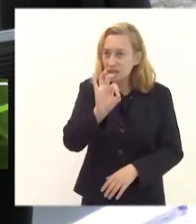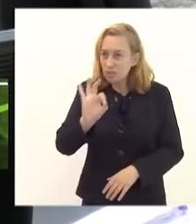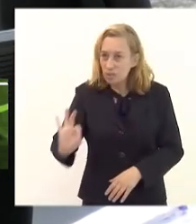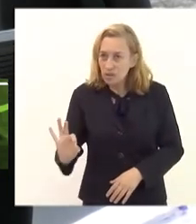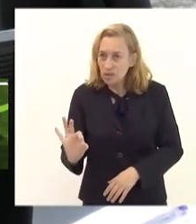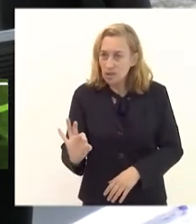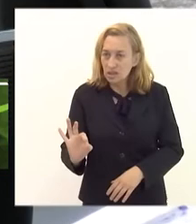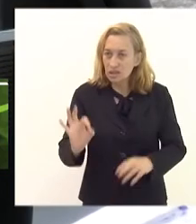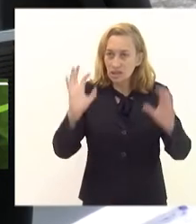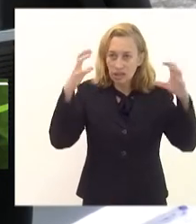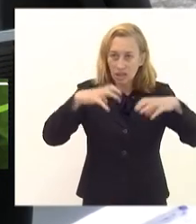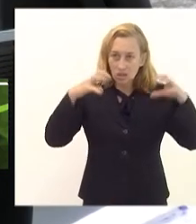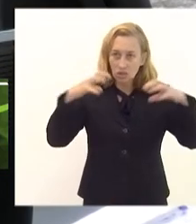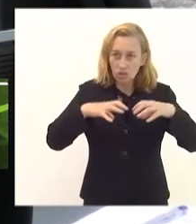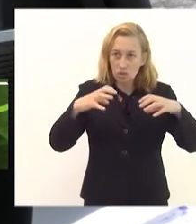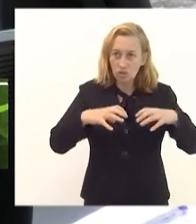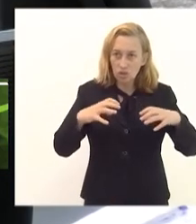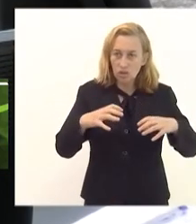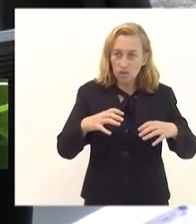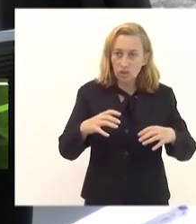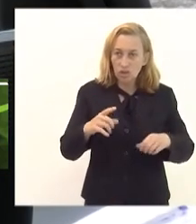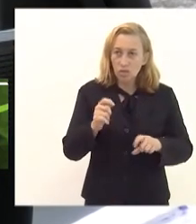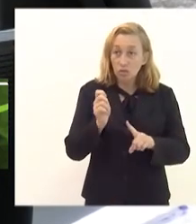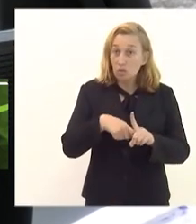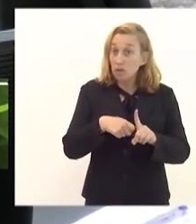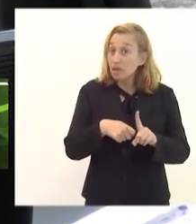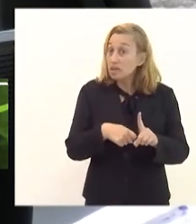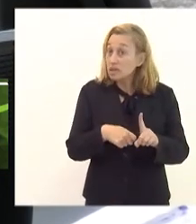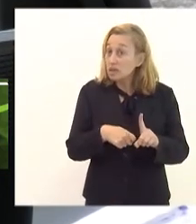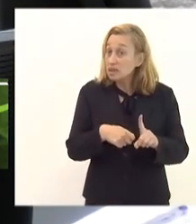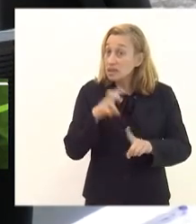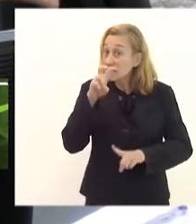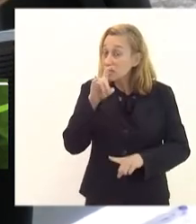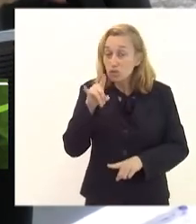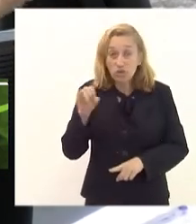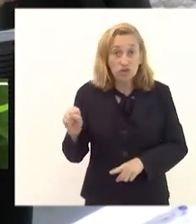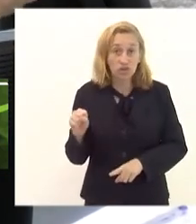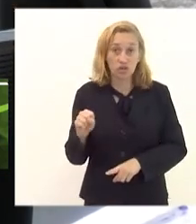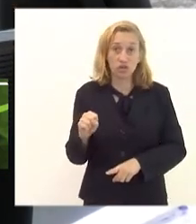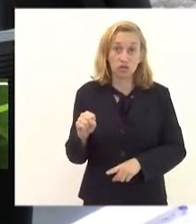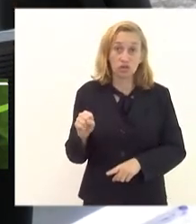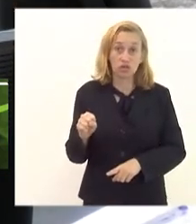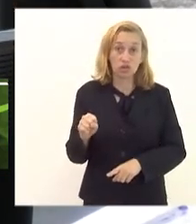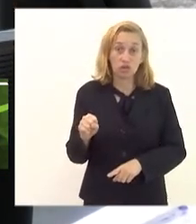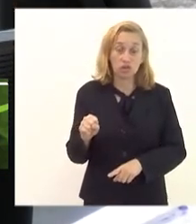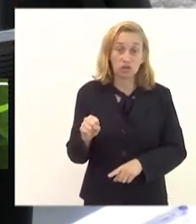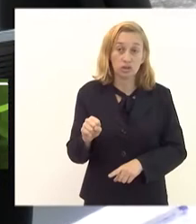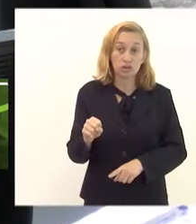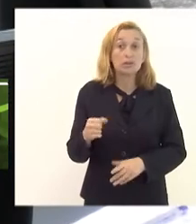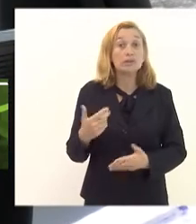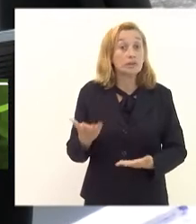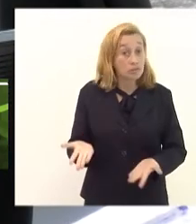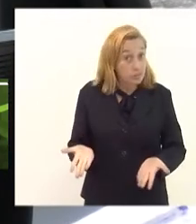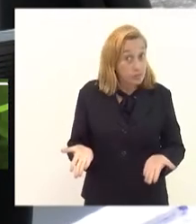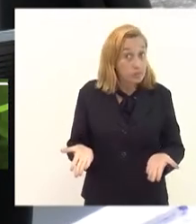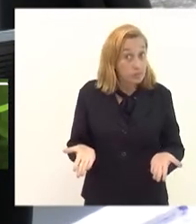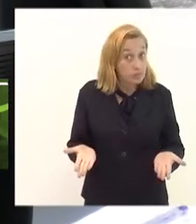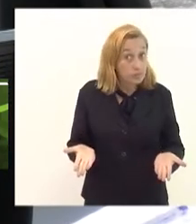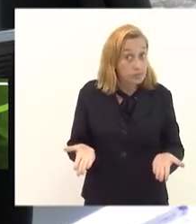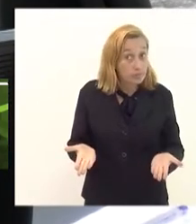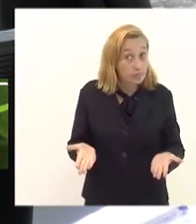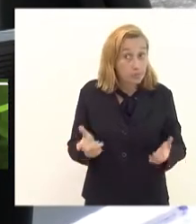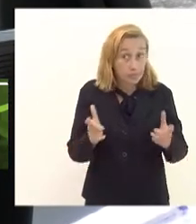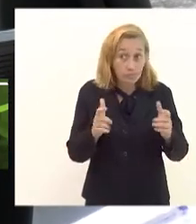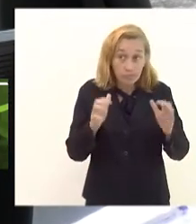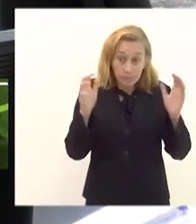da chuva prevista para o mês. Pro mês. Em 5 dias choveu 70% da chuva do mês. Então, mas acho que aquela